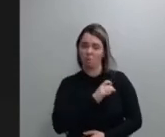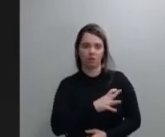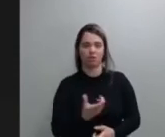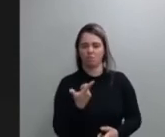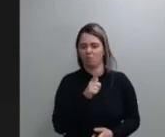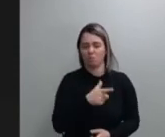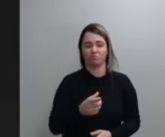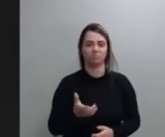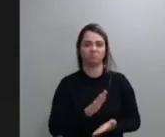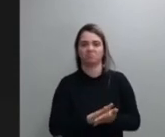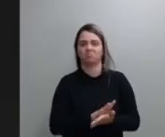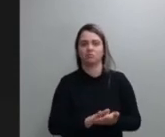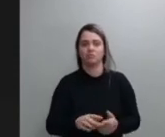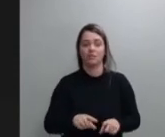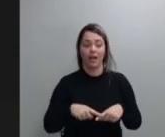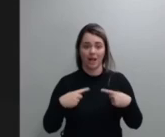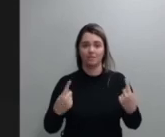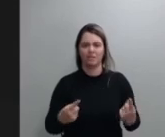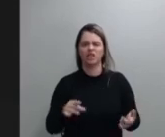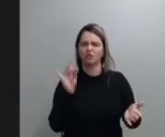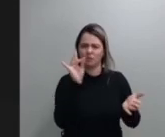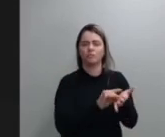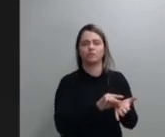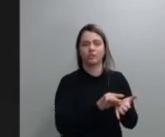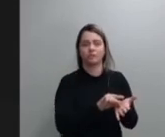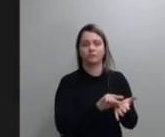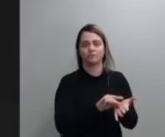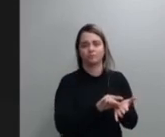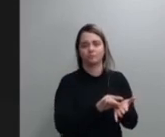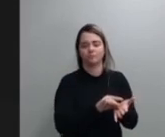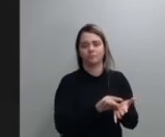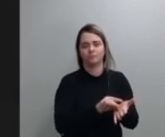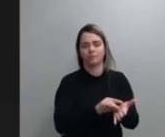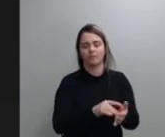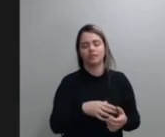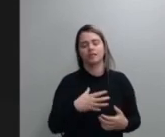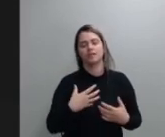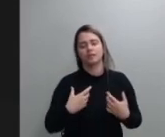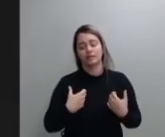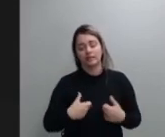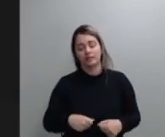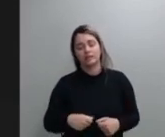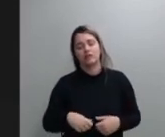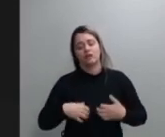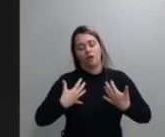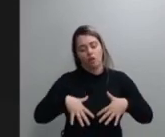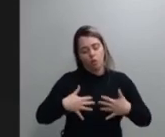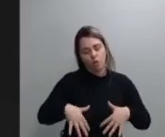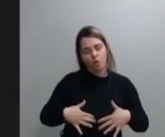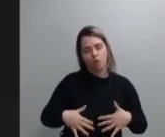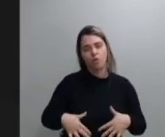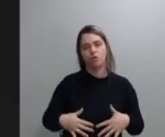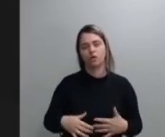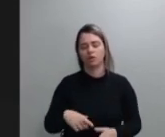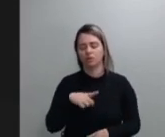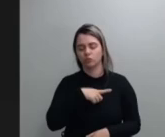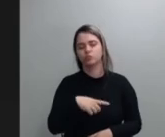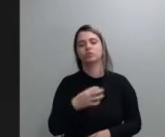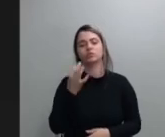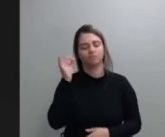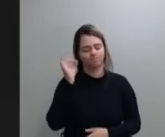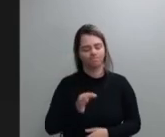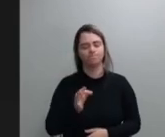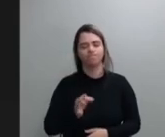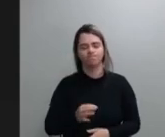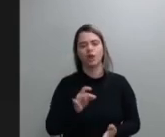mas diante dessa realidade vossa excelência vai sentir as pernas fraquejarem tenho certeza conheço seu